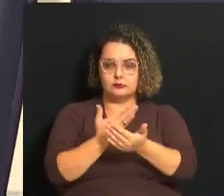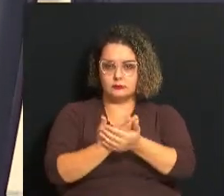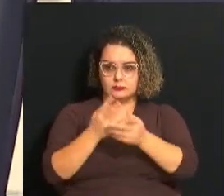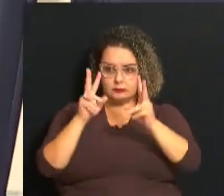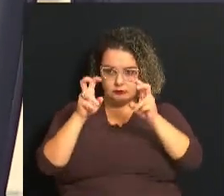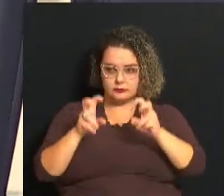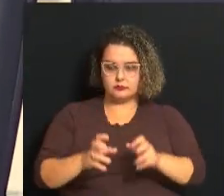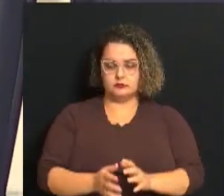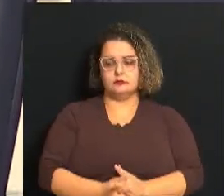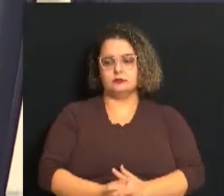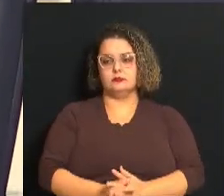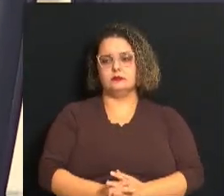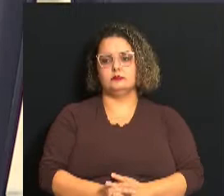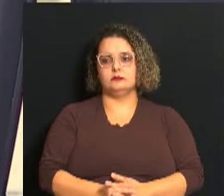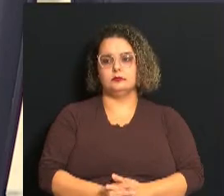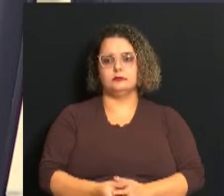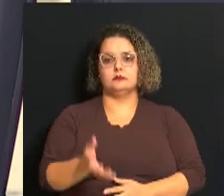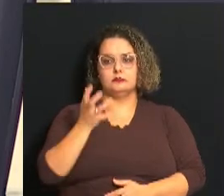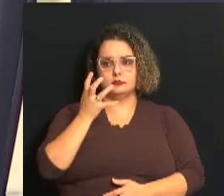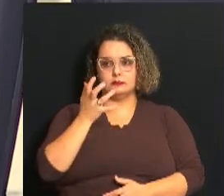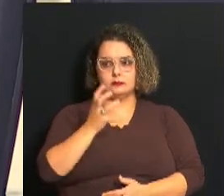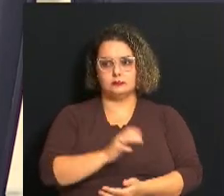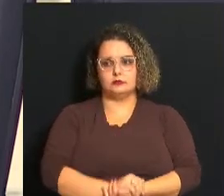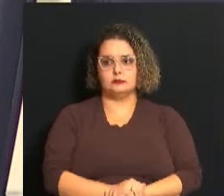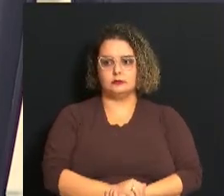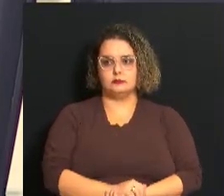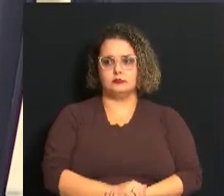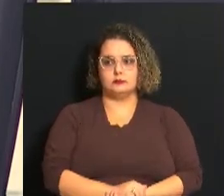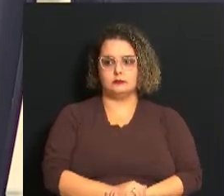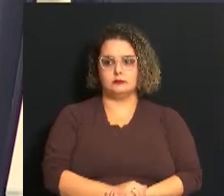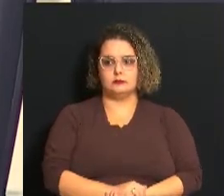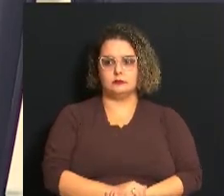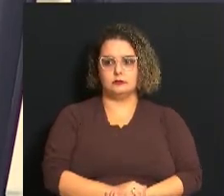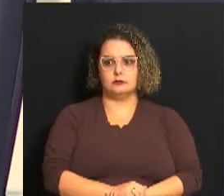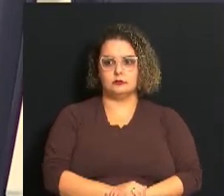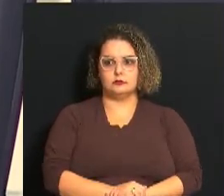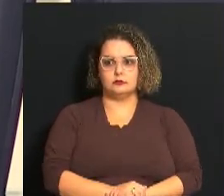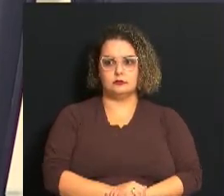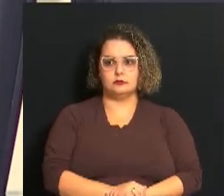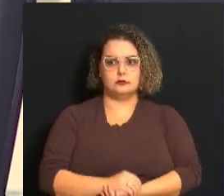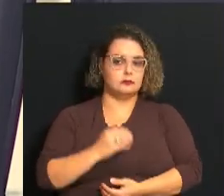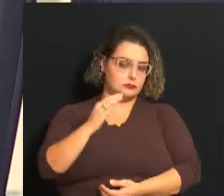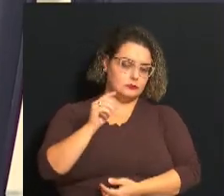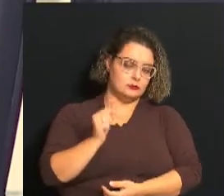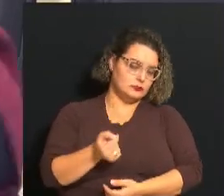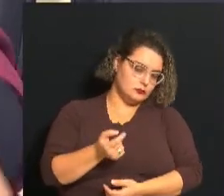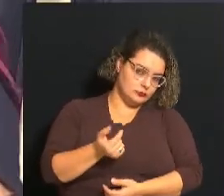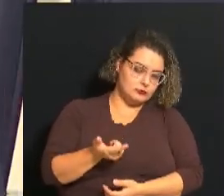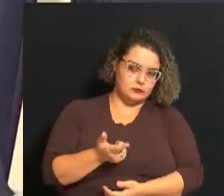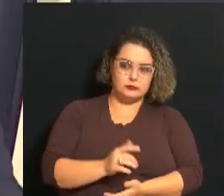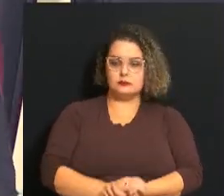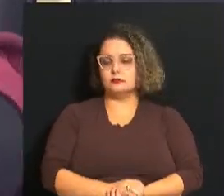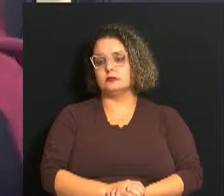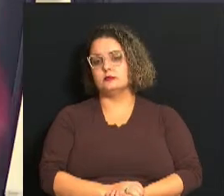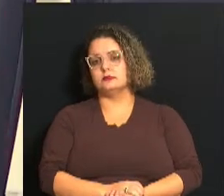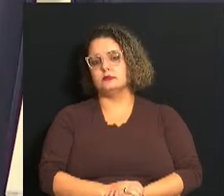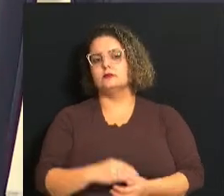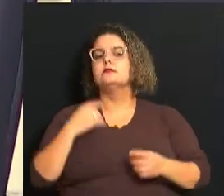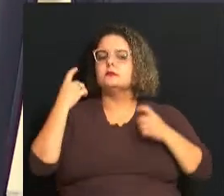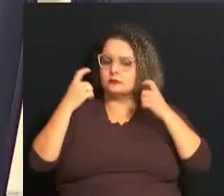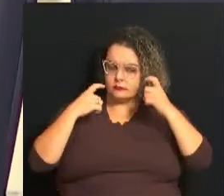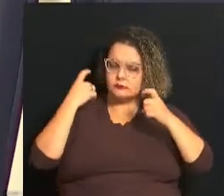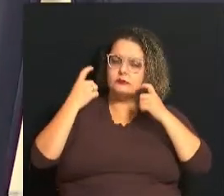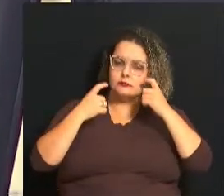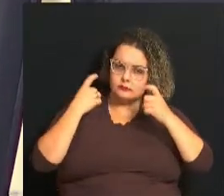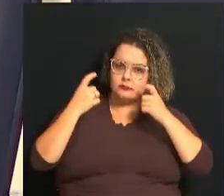questão né bom o que eu queria e colocar um pouco é uma questão que tem me preocupado muito